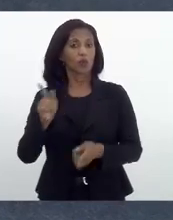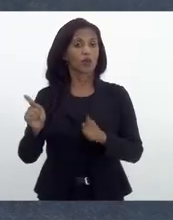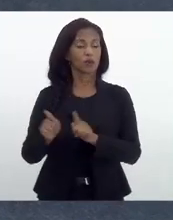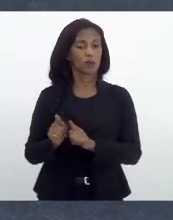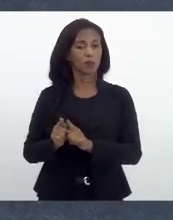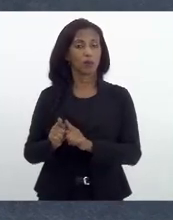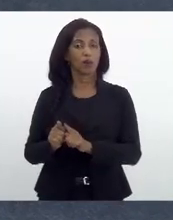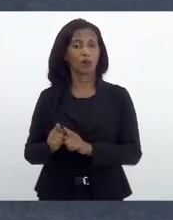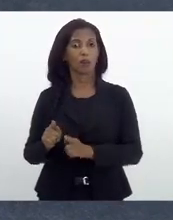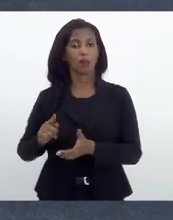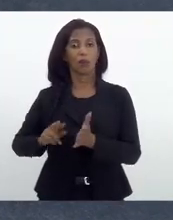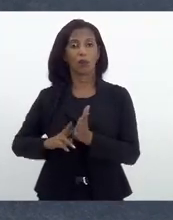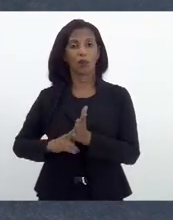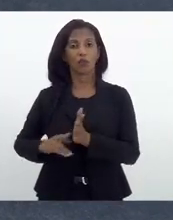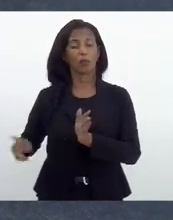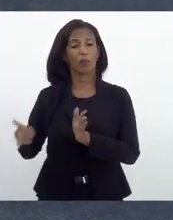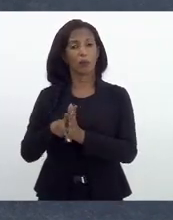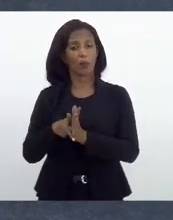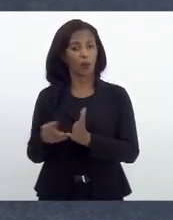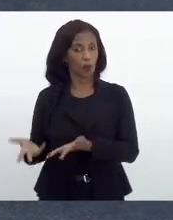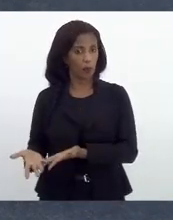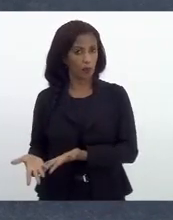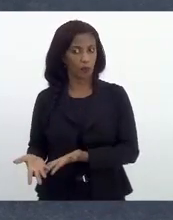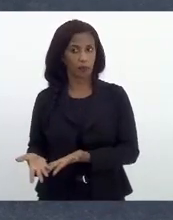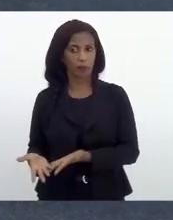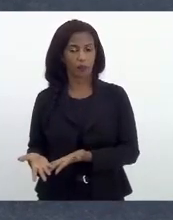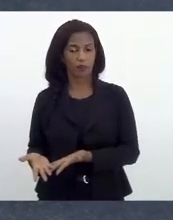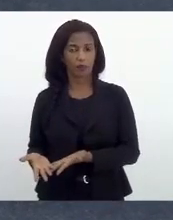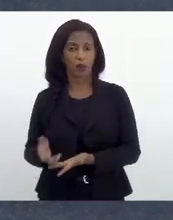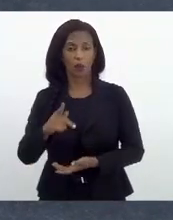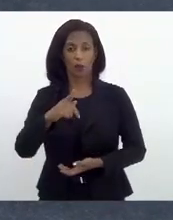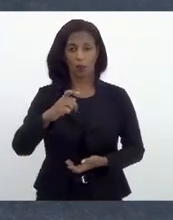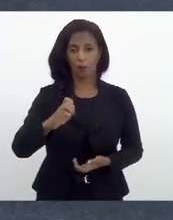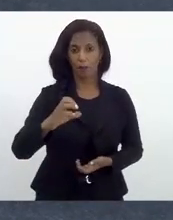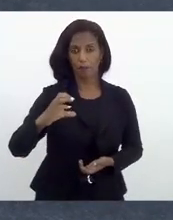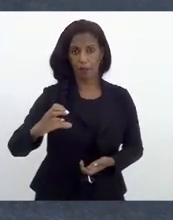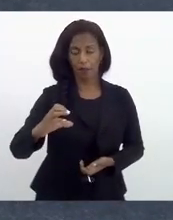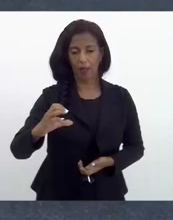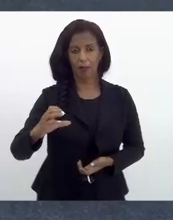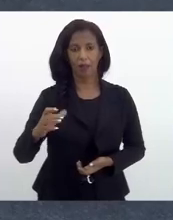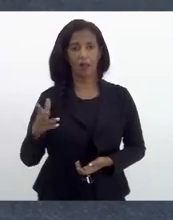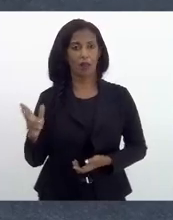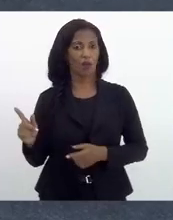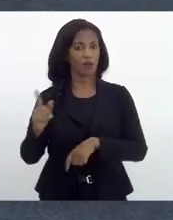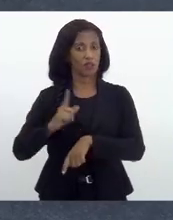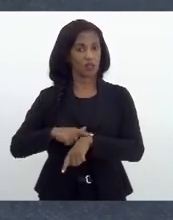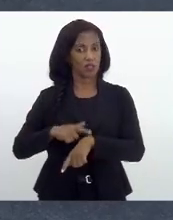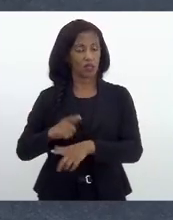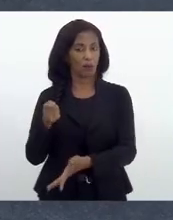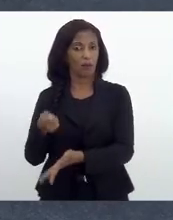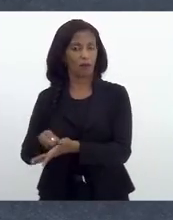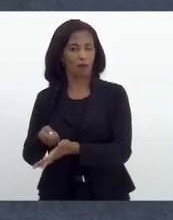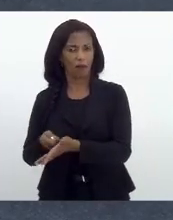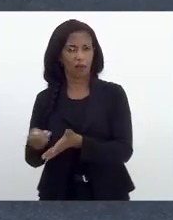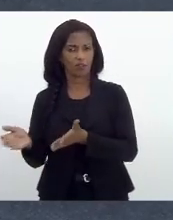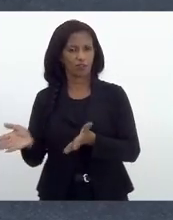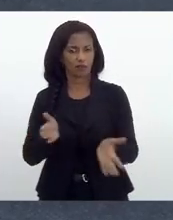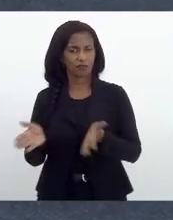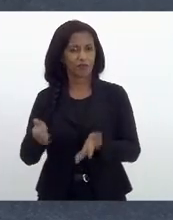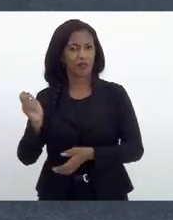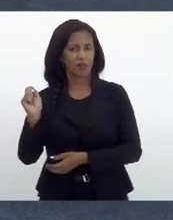a aposentadoria pelo regime próprio com a PEC ao utilizar esse tempo para garantir a